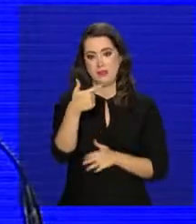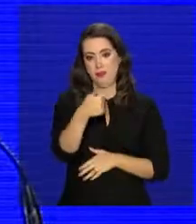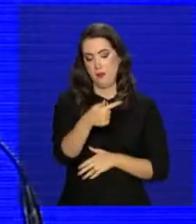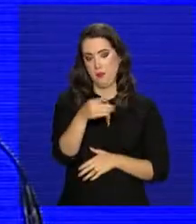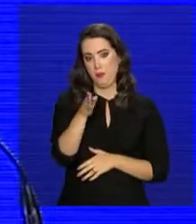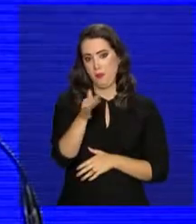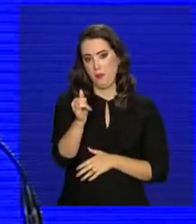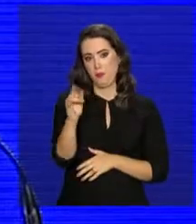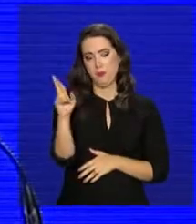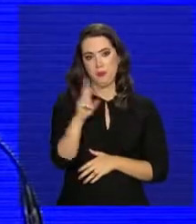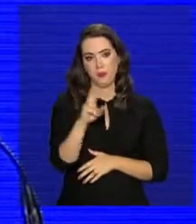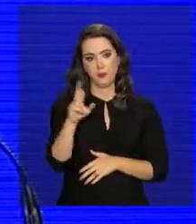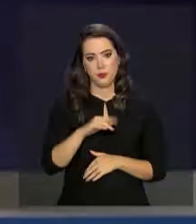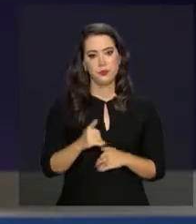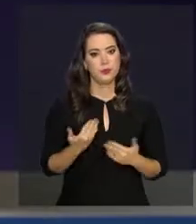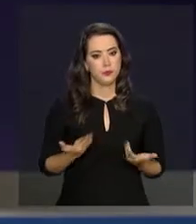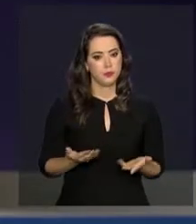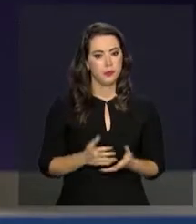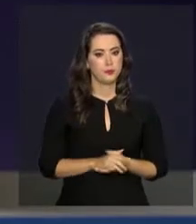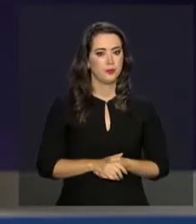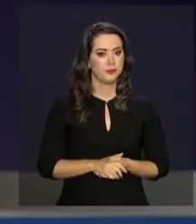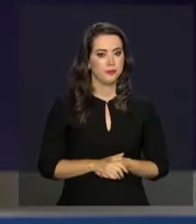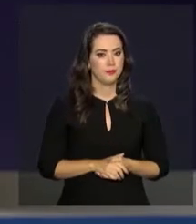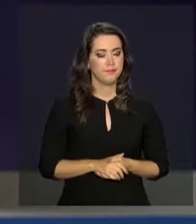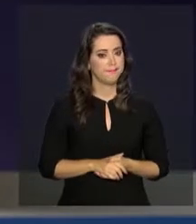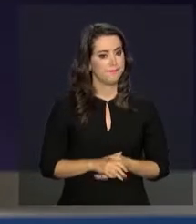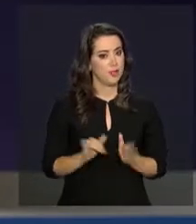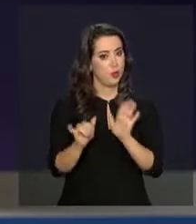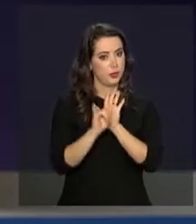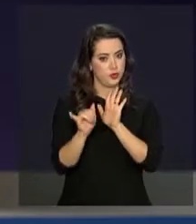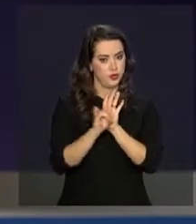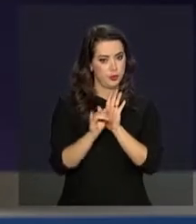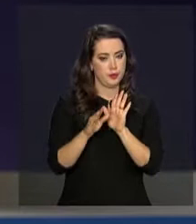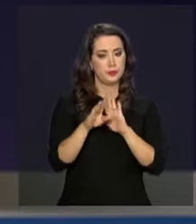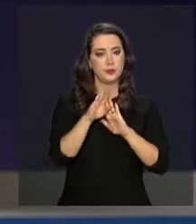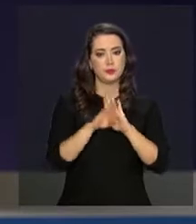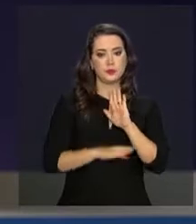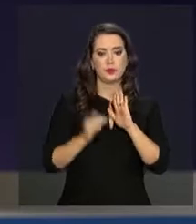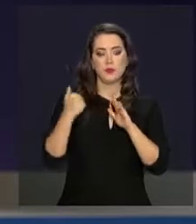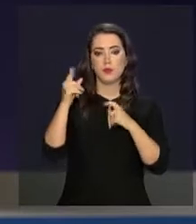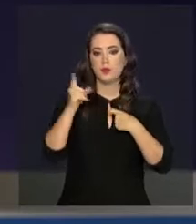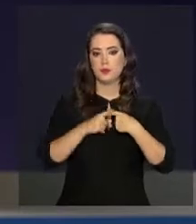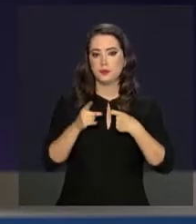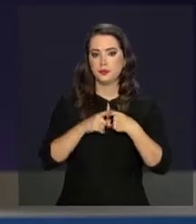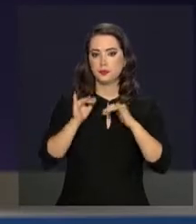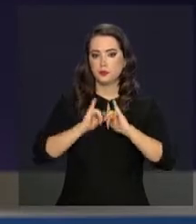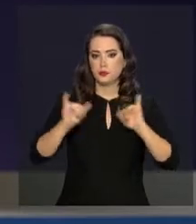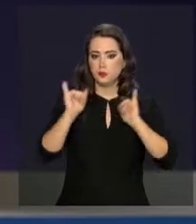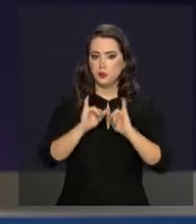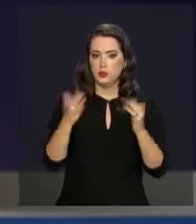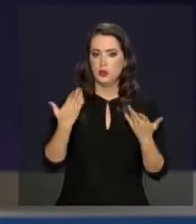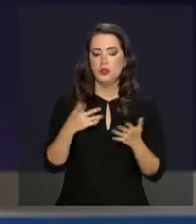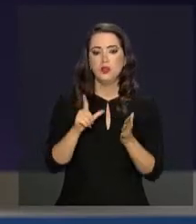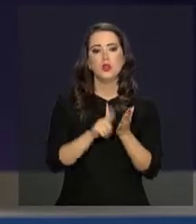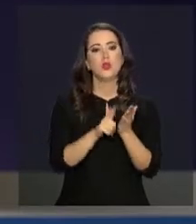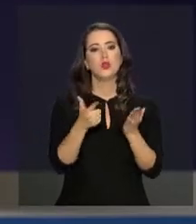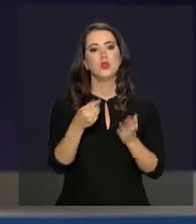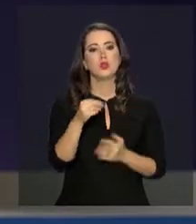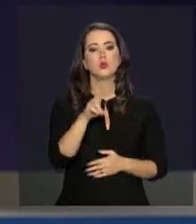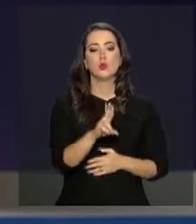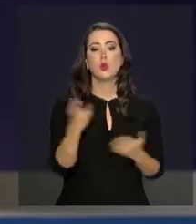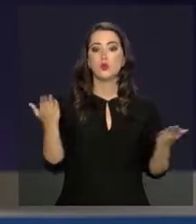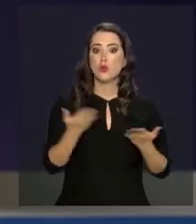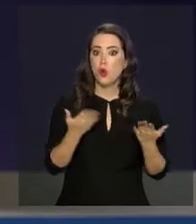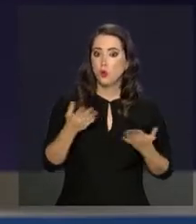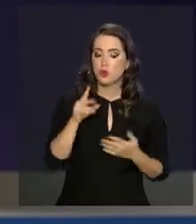bilhões de reais o edital para o programa mais médico citado na matéria foi publicada na edição de hoje do